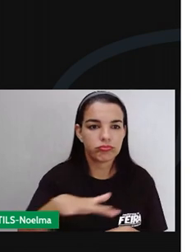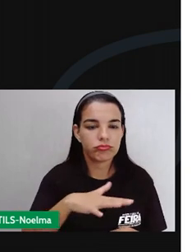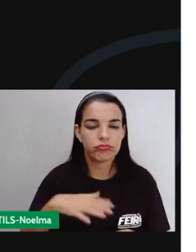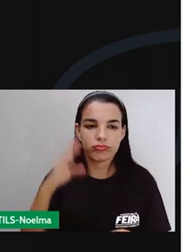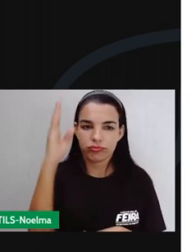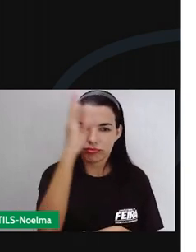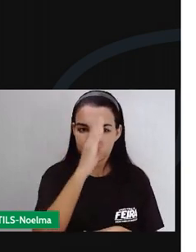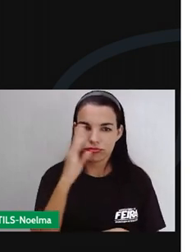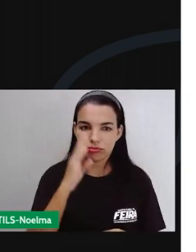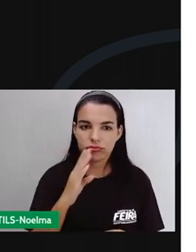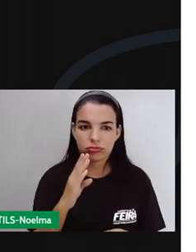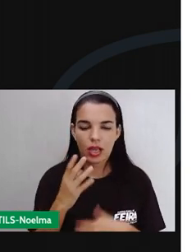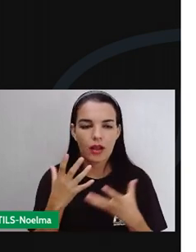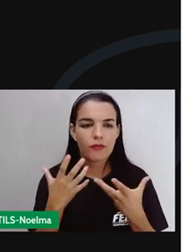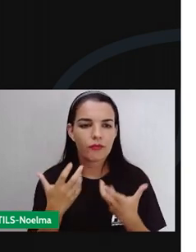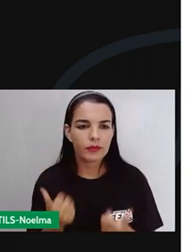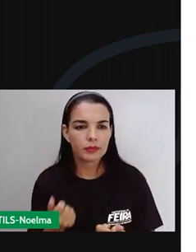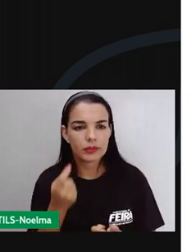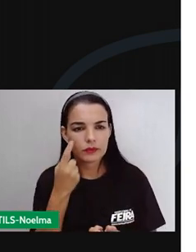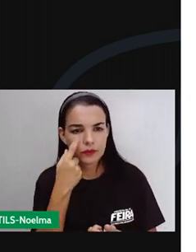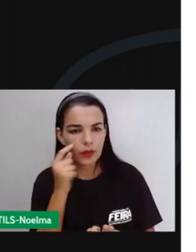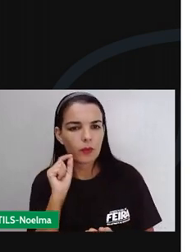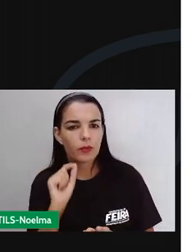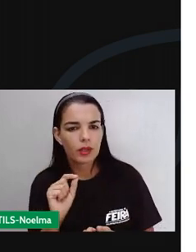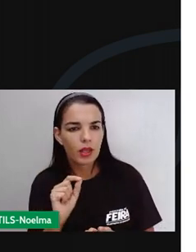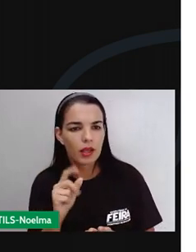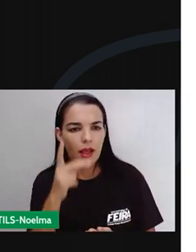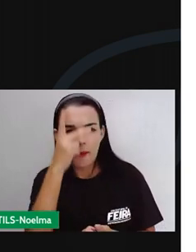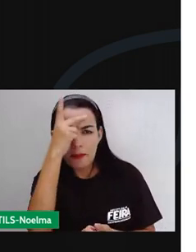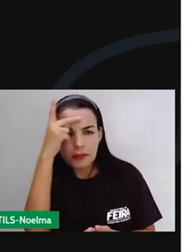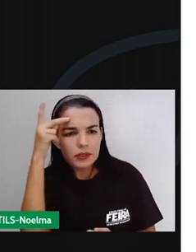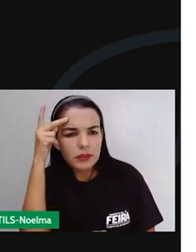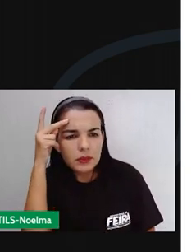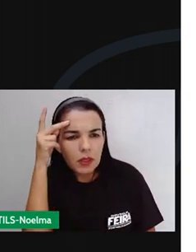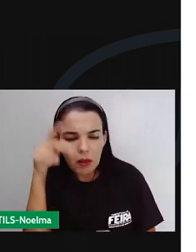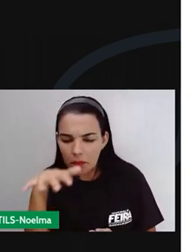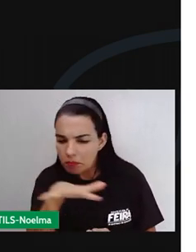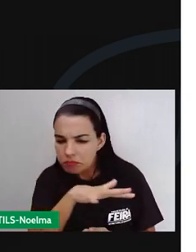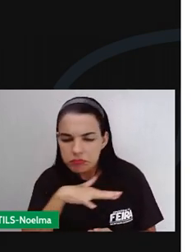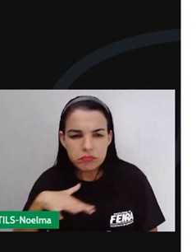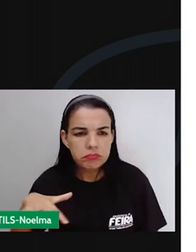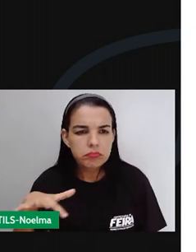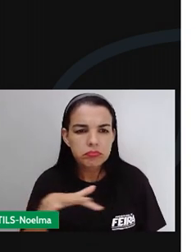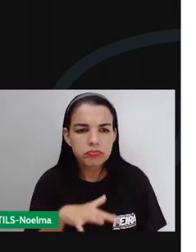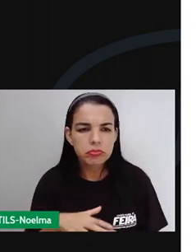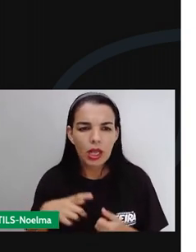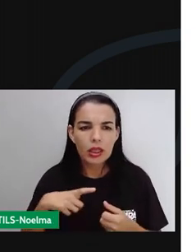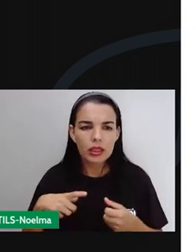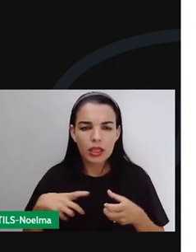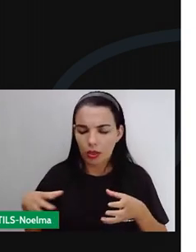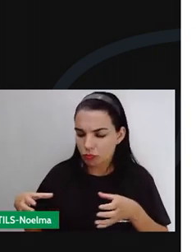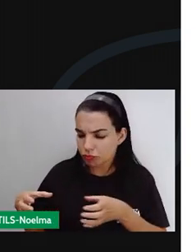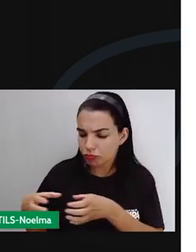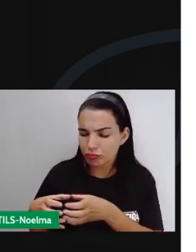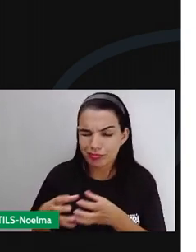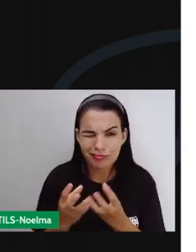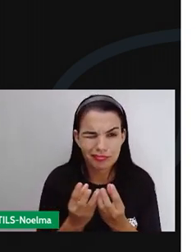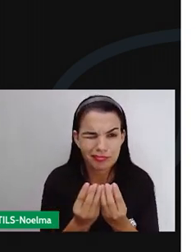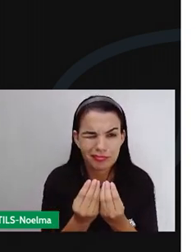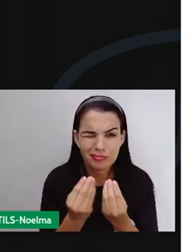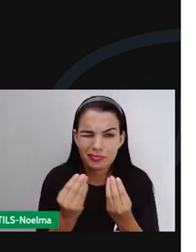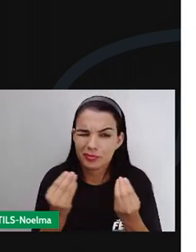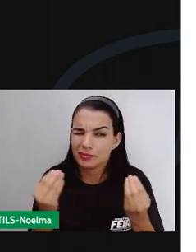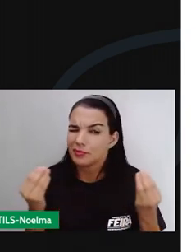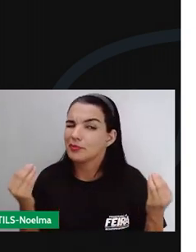a gente precisa começar falando que o povo brasileiro foi formado por diversos povos, incluindo o